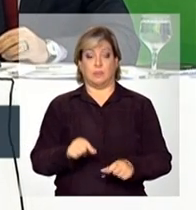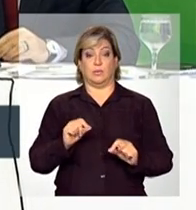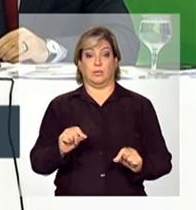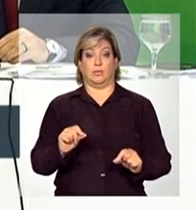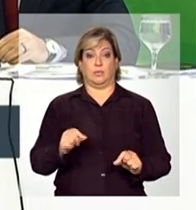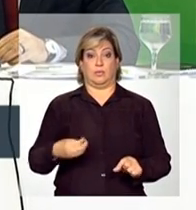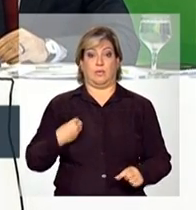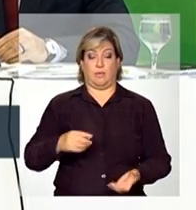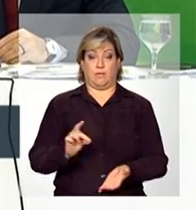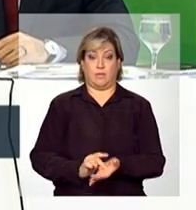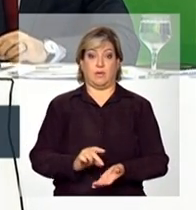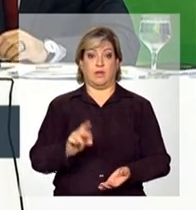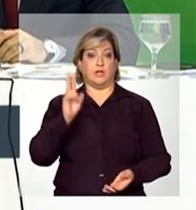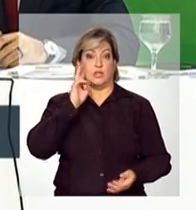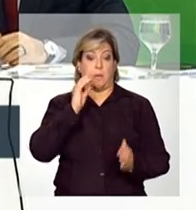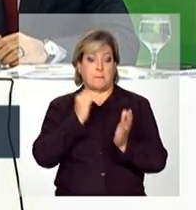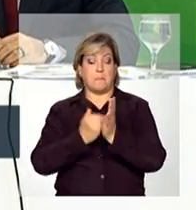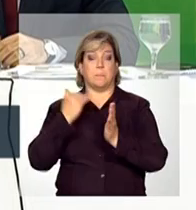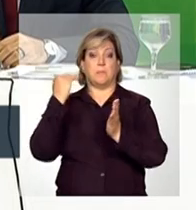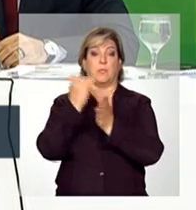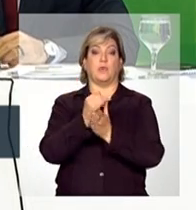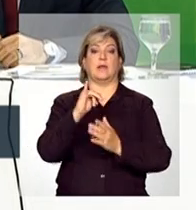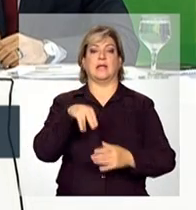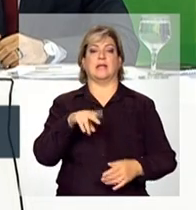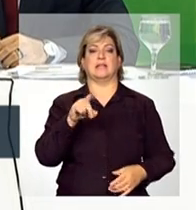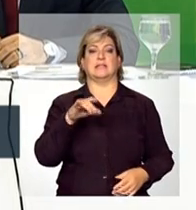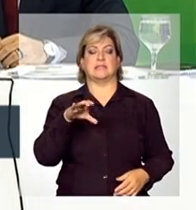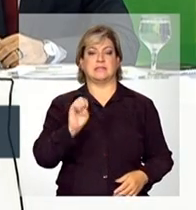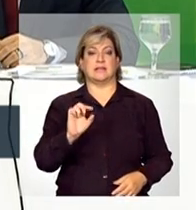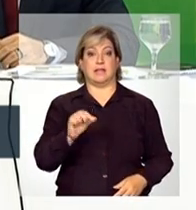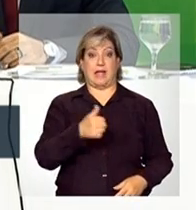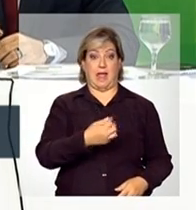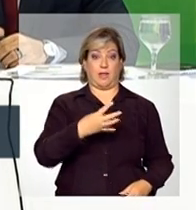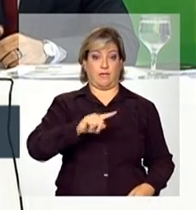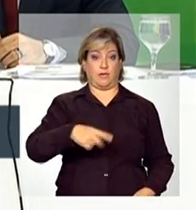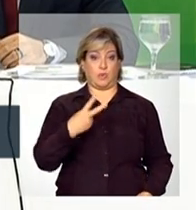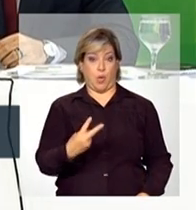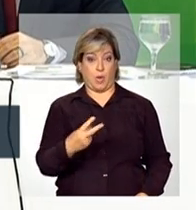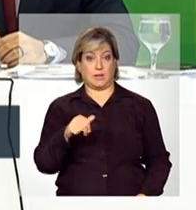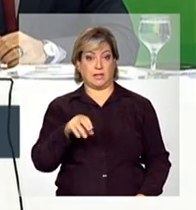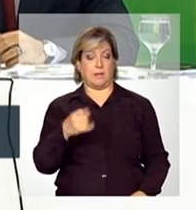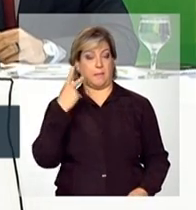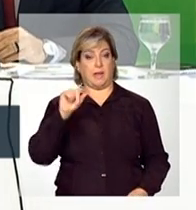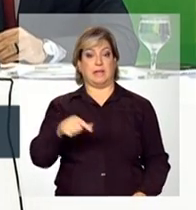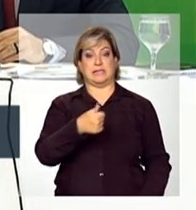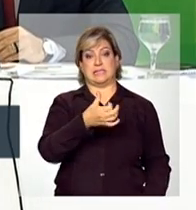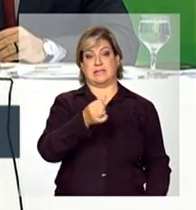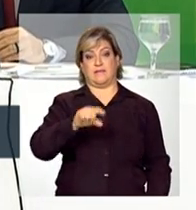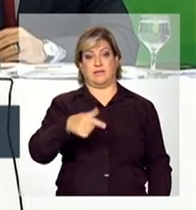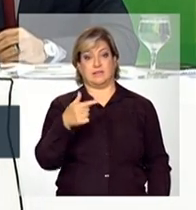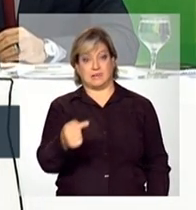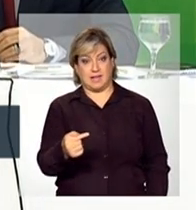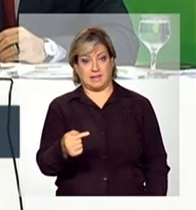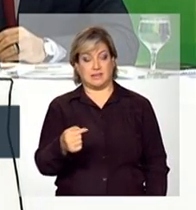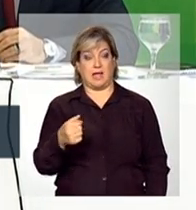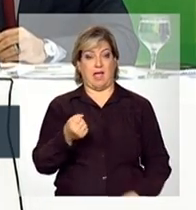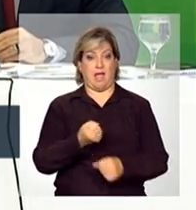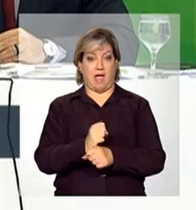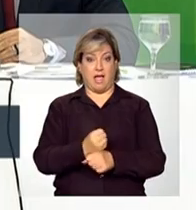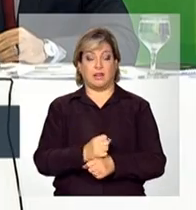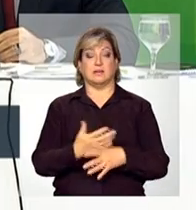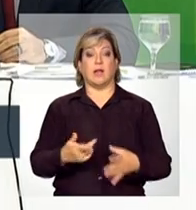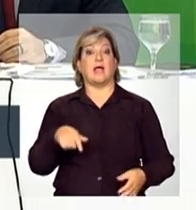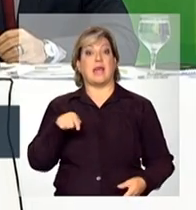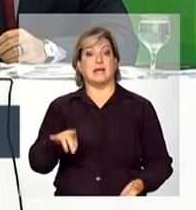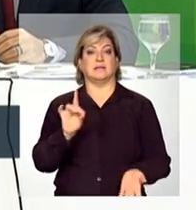pular um índice de expectativa de escolaridade de 14,2 anos para 16,7 anos esse é o dado de